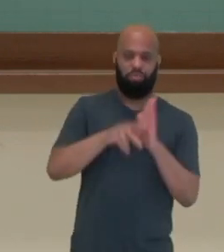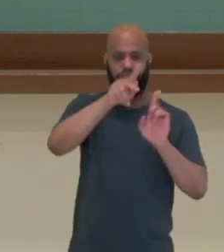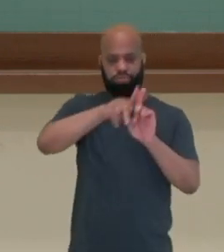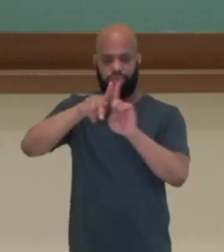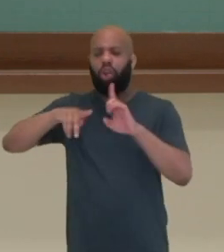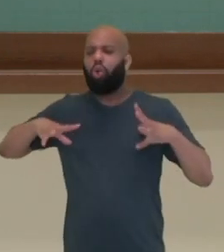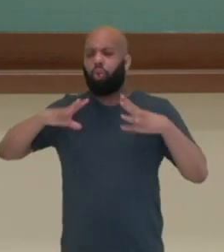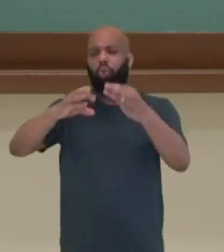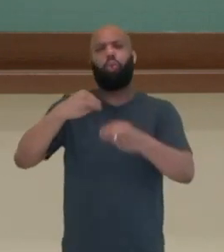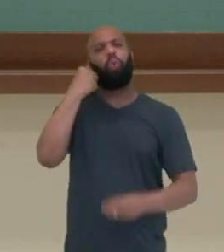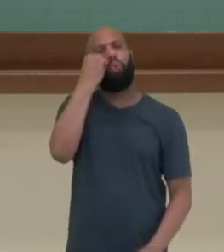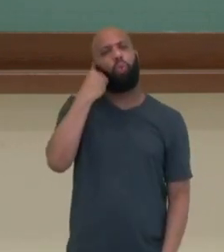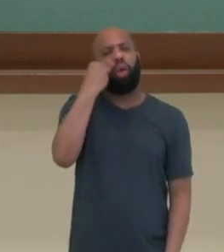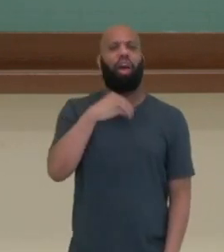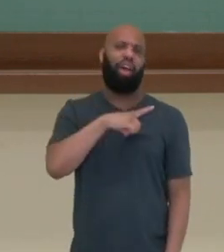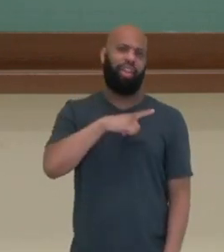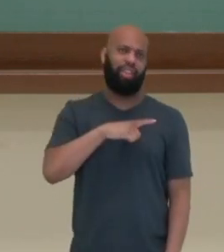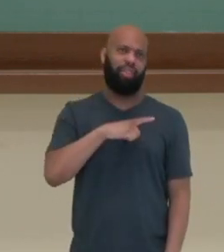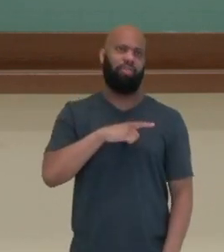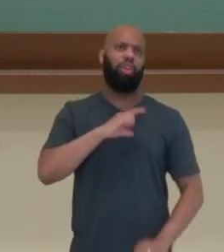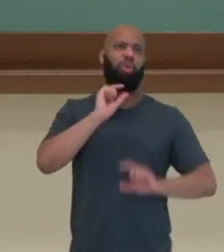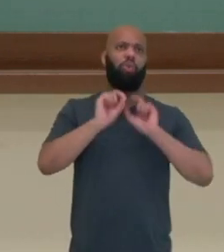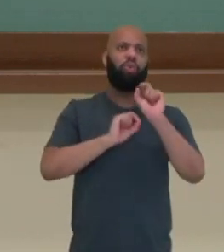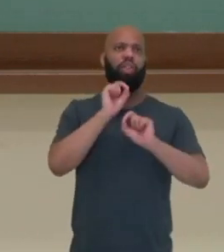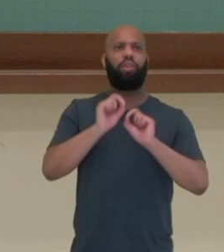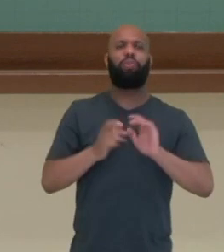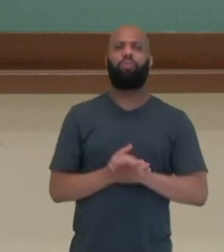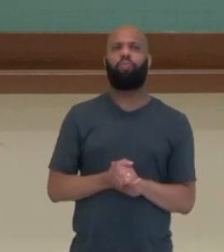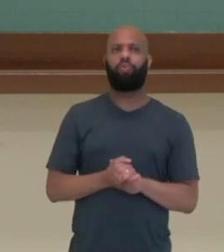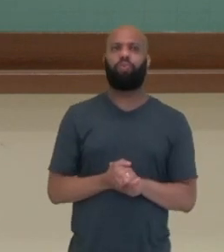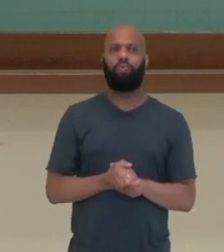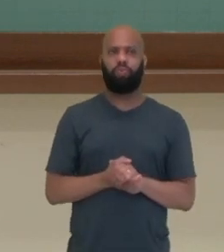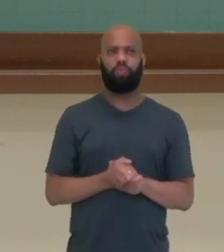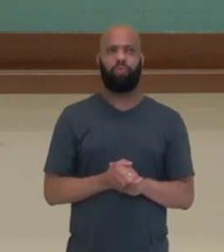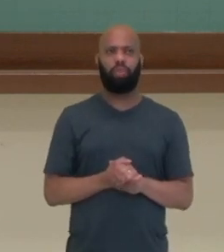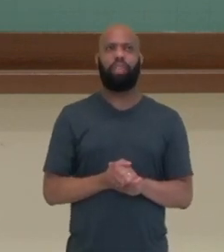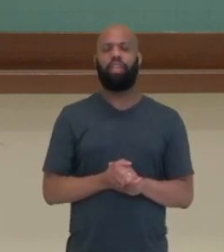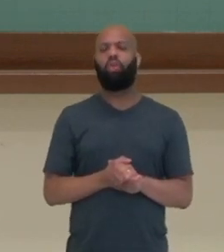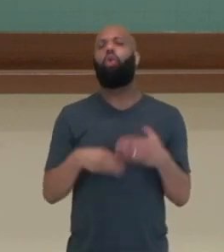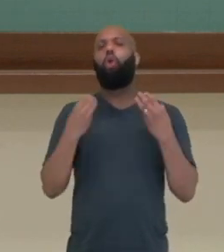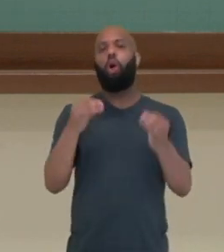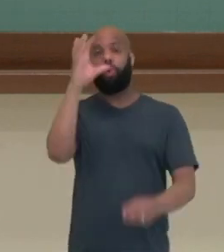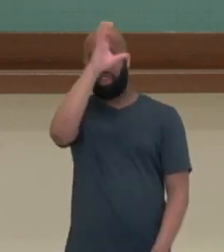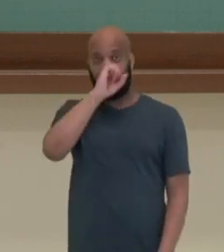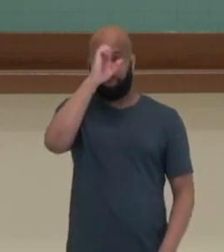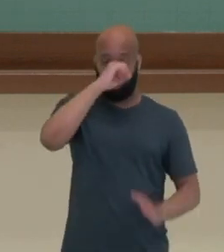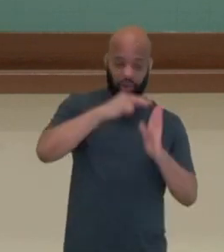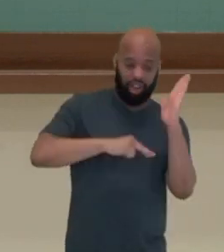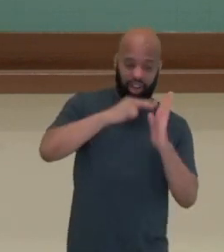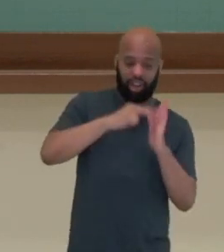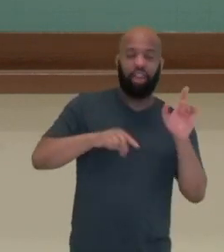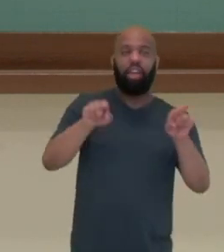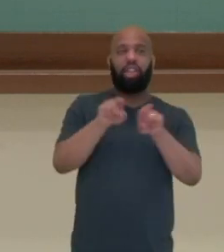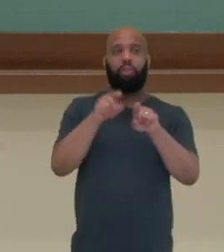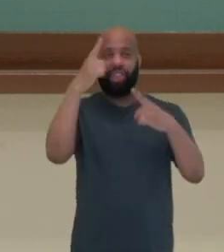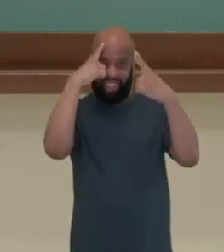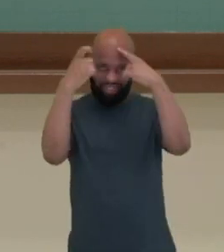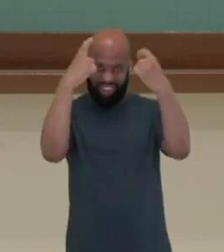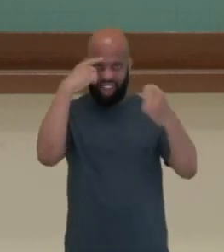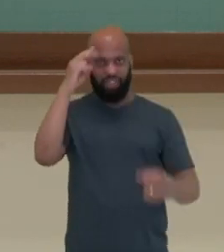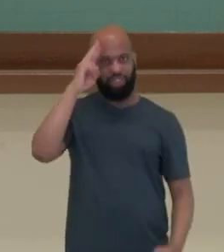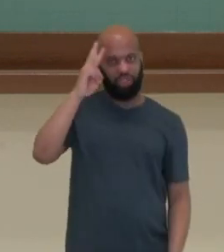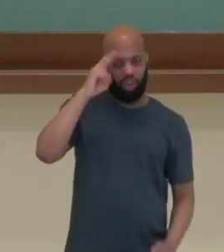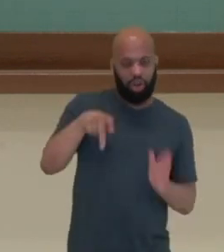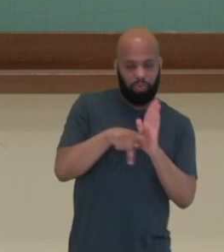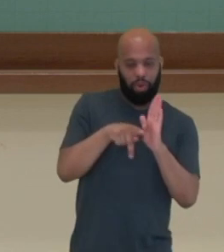que ele vivenciou, a saber, né? Como que ele aprendeu a ler, que ele inventava as histórias quando